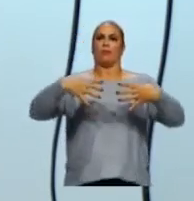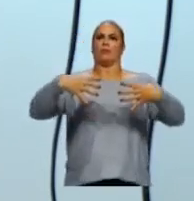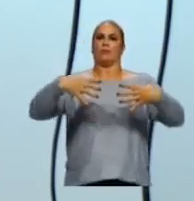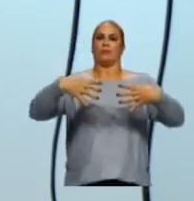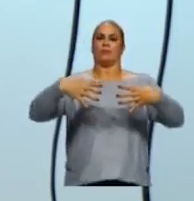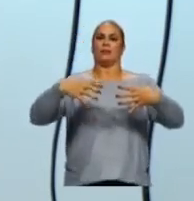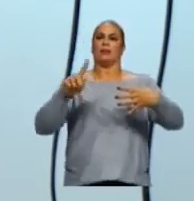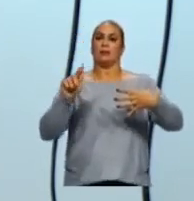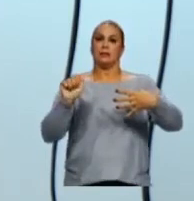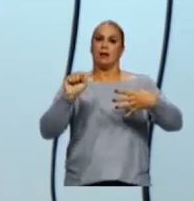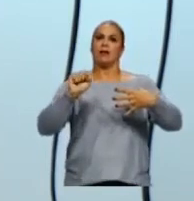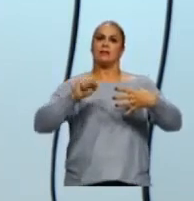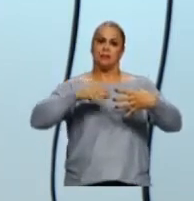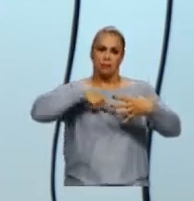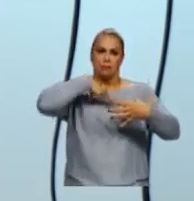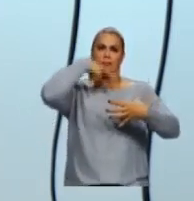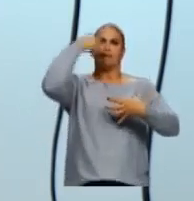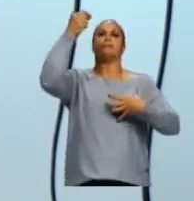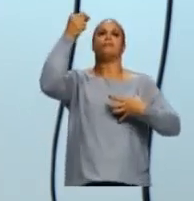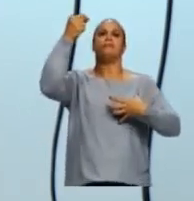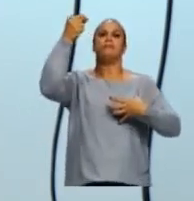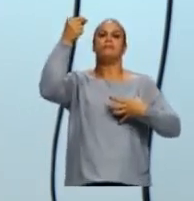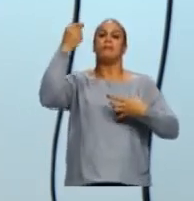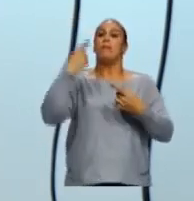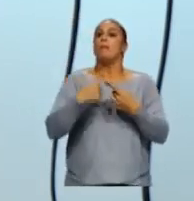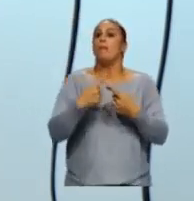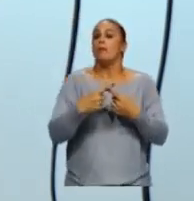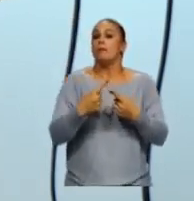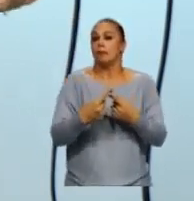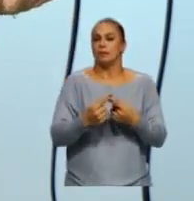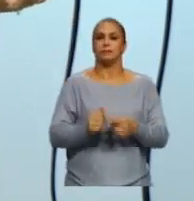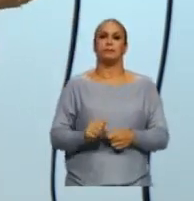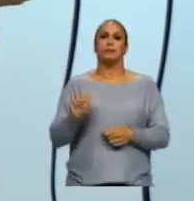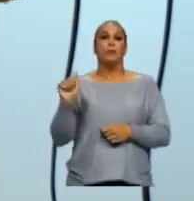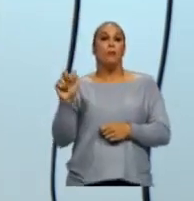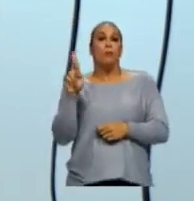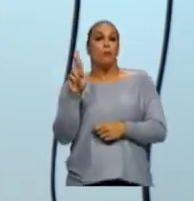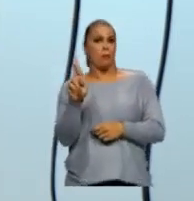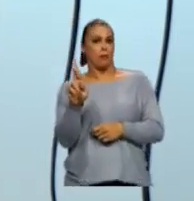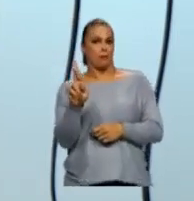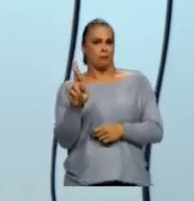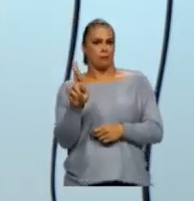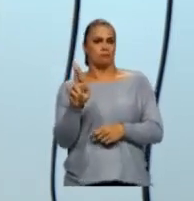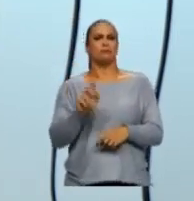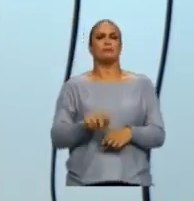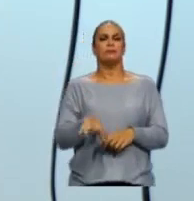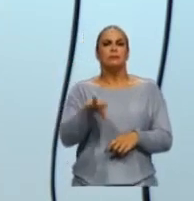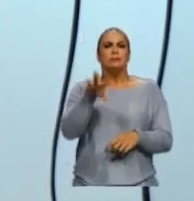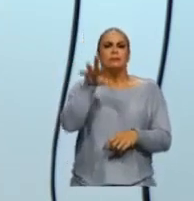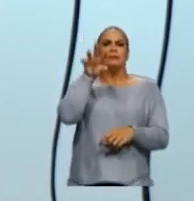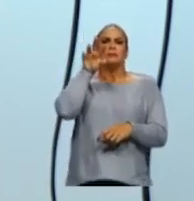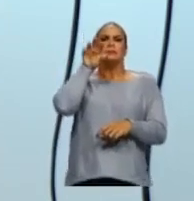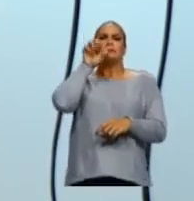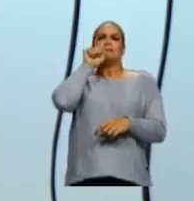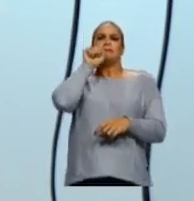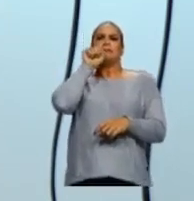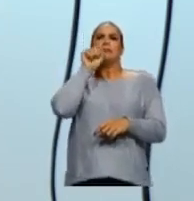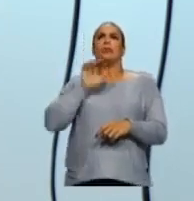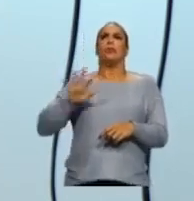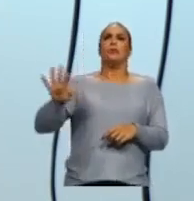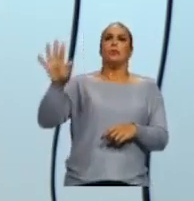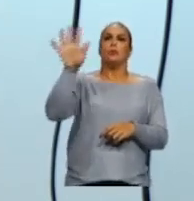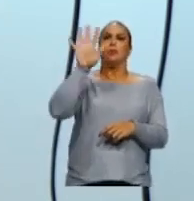ar? Porque o ar, quando você respira todo esse ar que está em sua